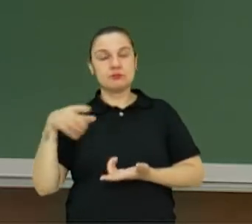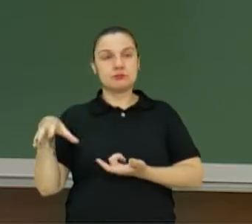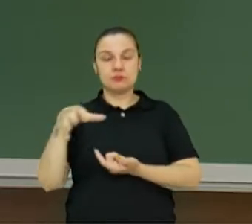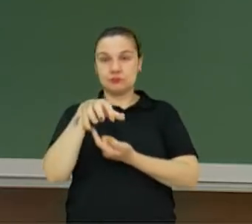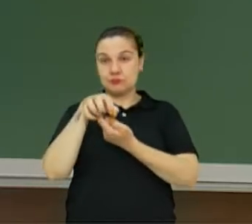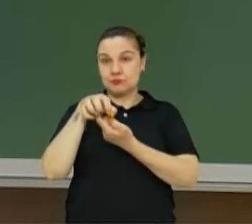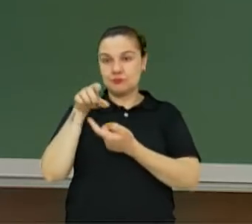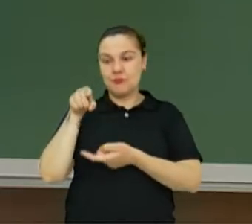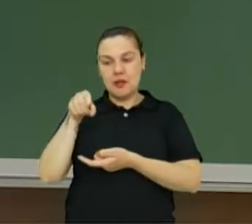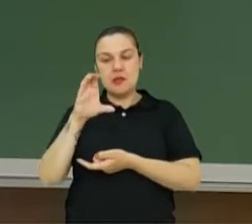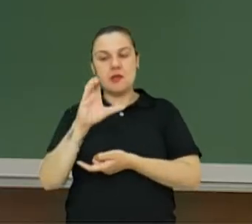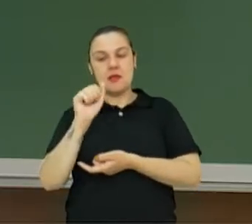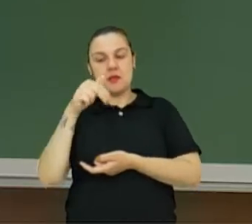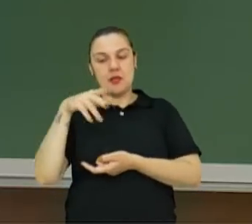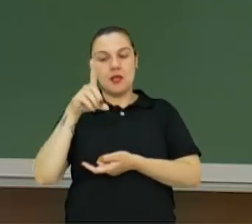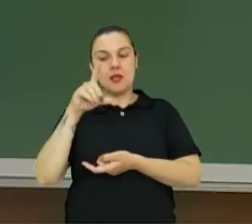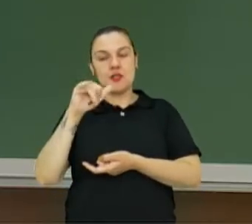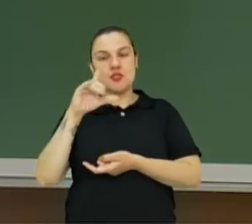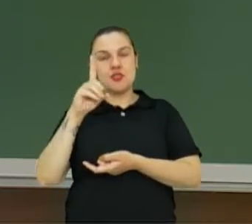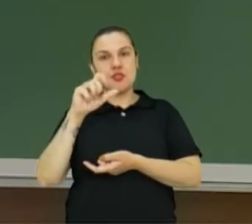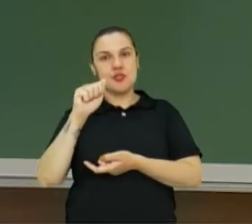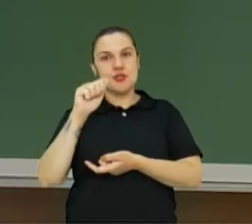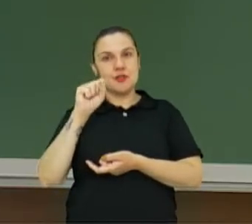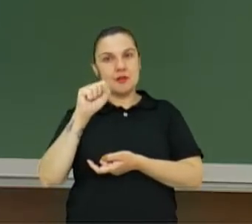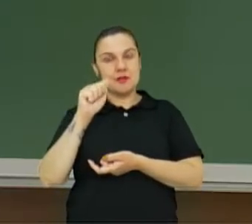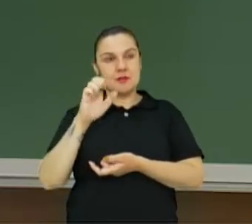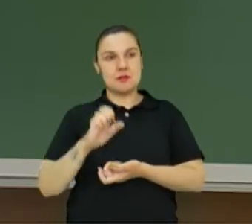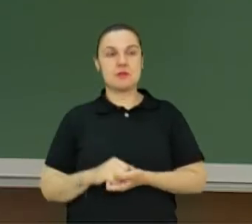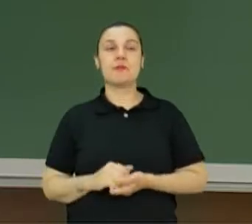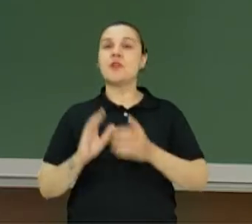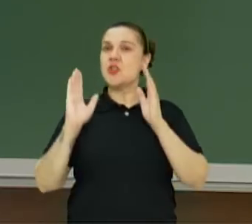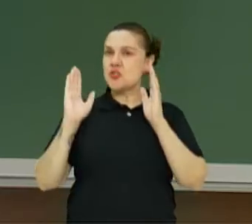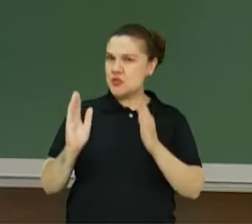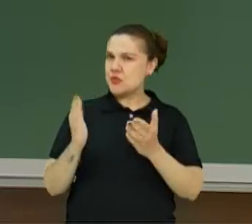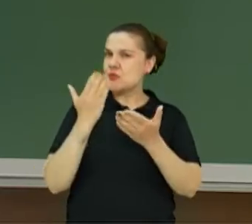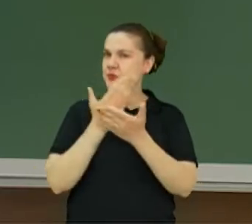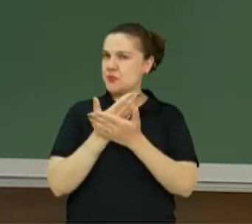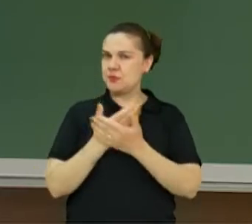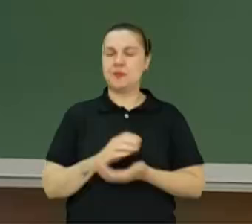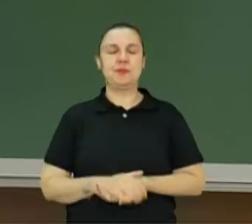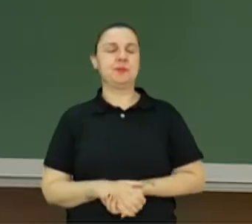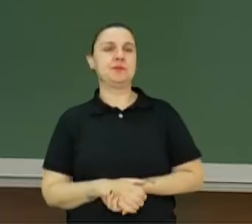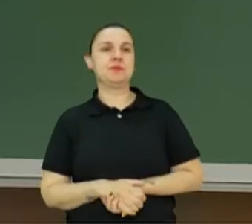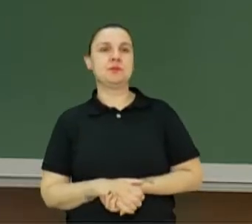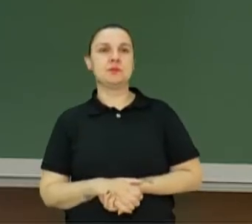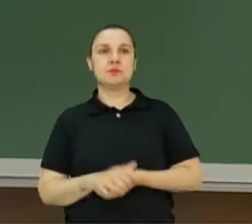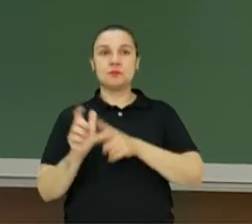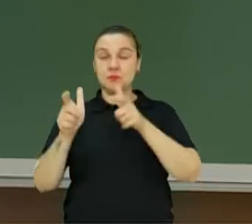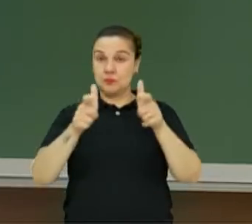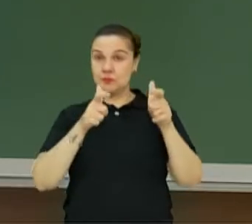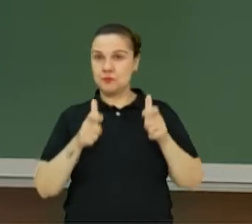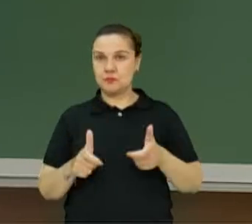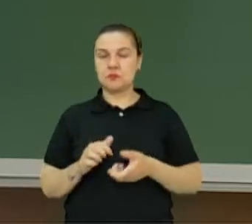candidíase? É um fungo. E fungo, vocês já estudaram em outros momentos na escola que os fungos gostam de